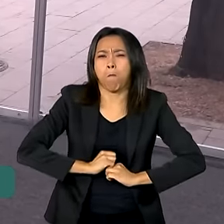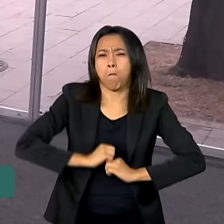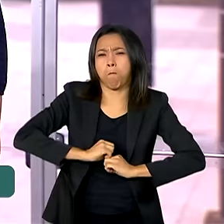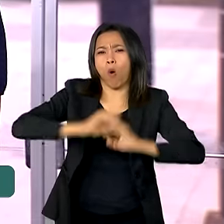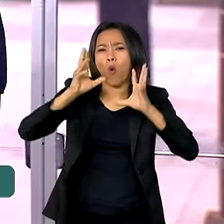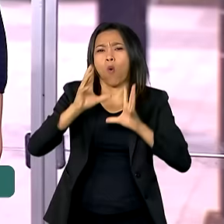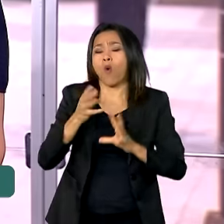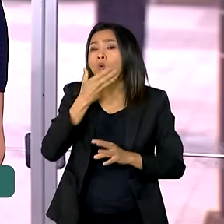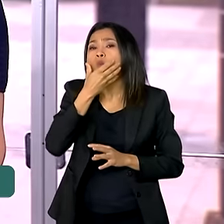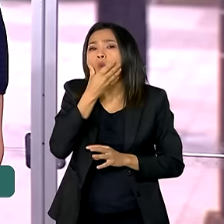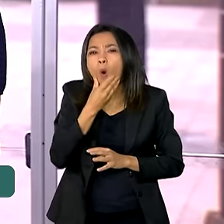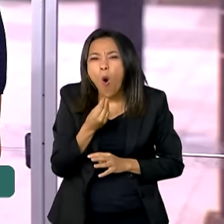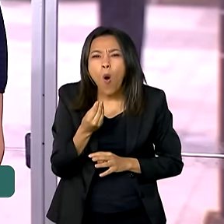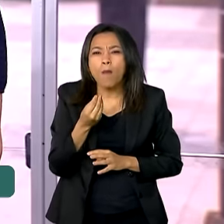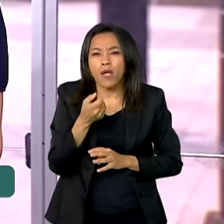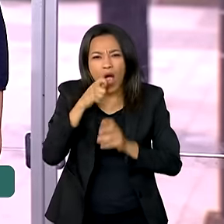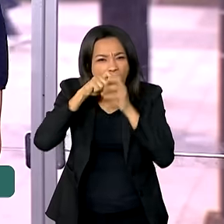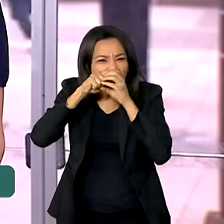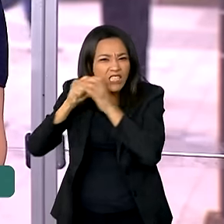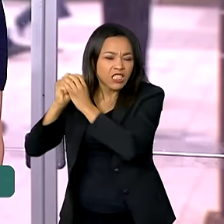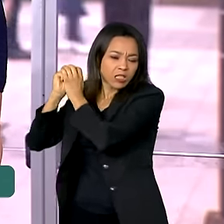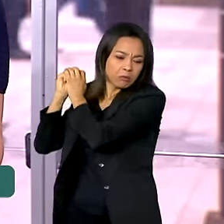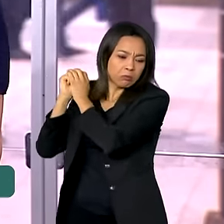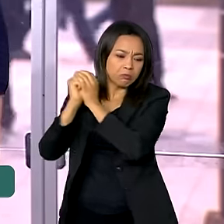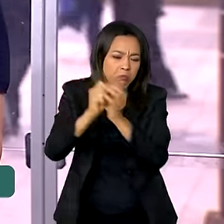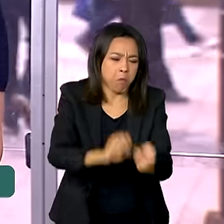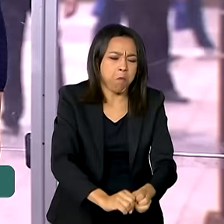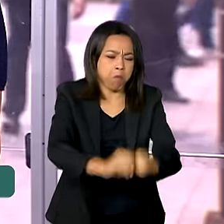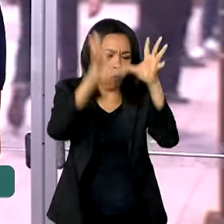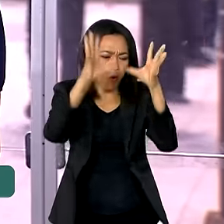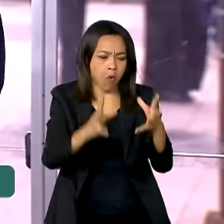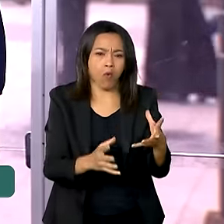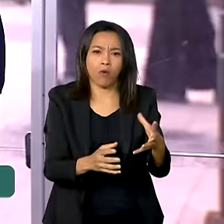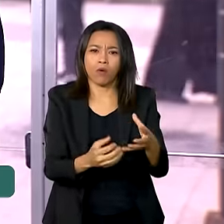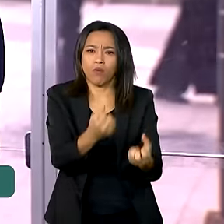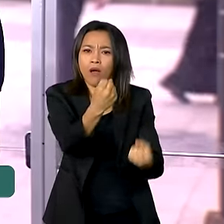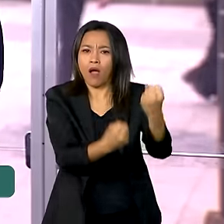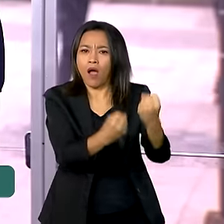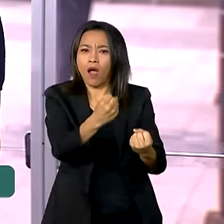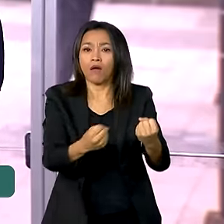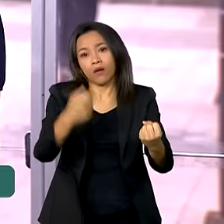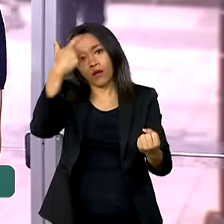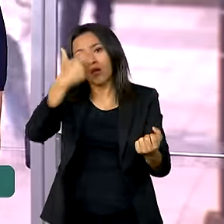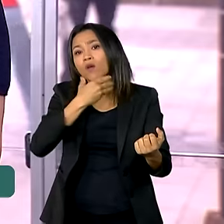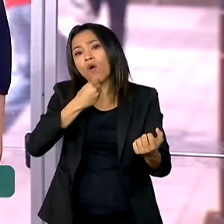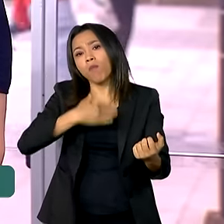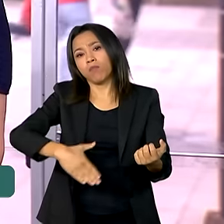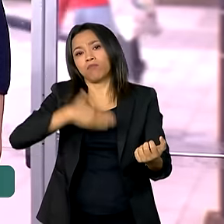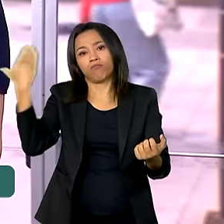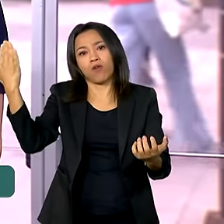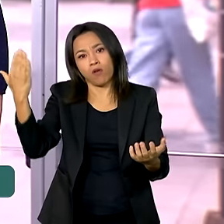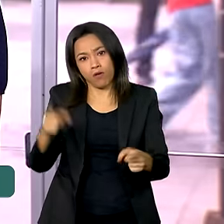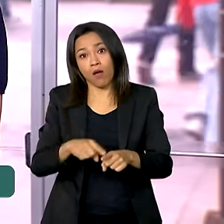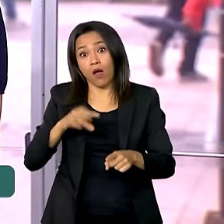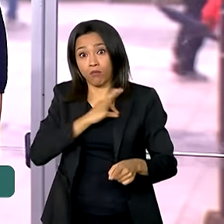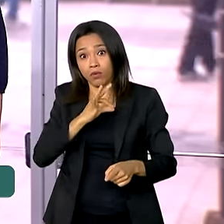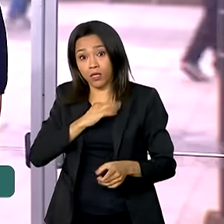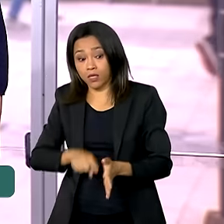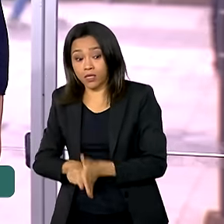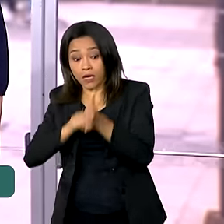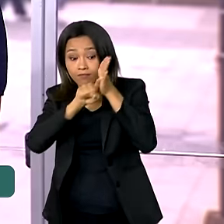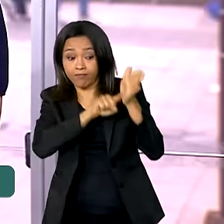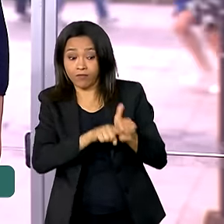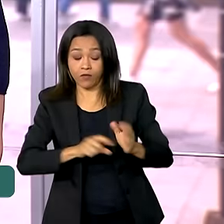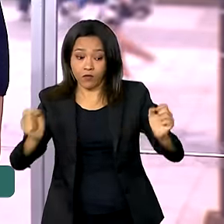onde um homem explodiu, né, ministro? Um carro acabou perdendo a vida nisso, né? A polícia investiga e foi